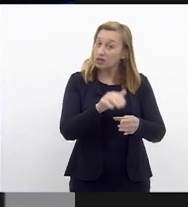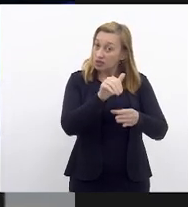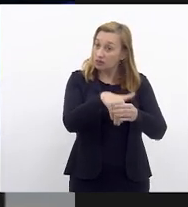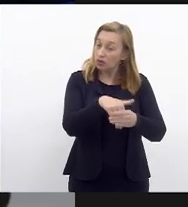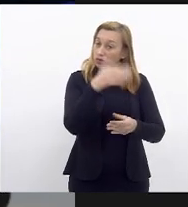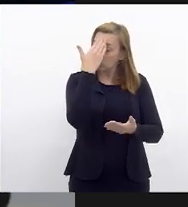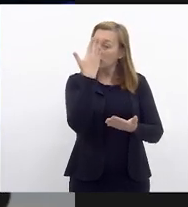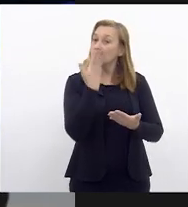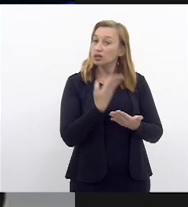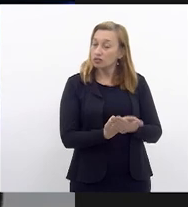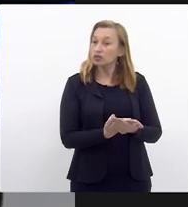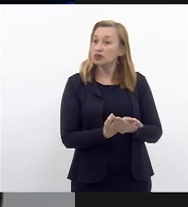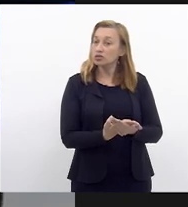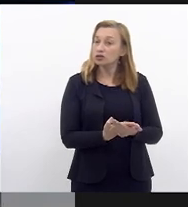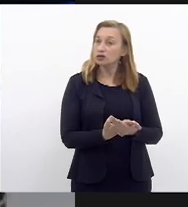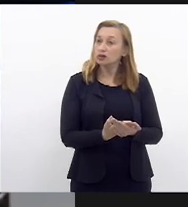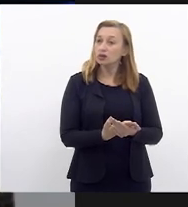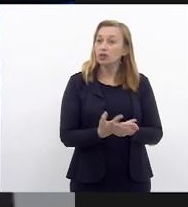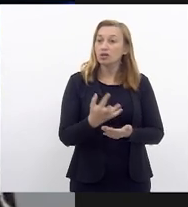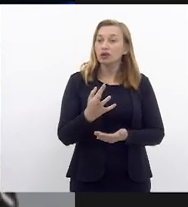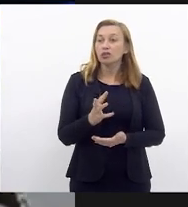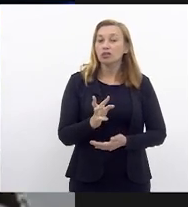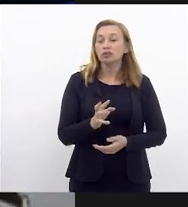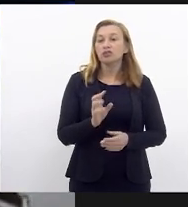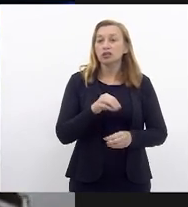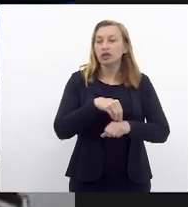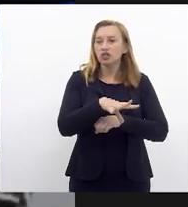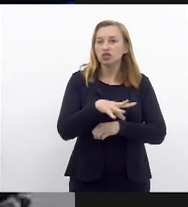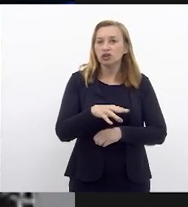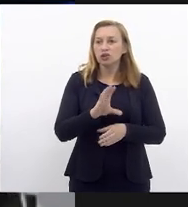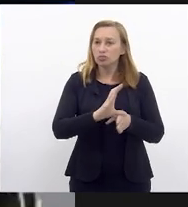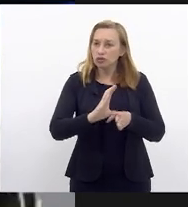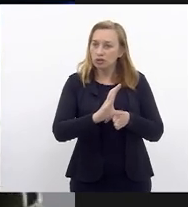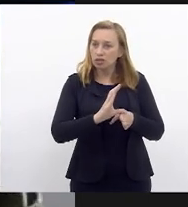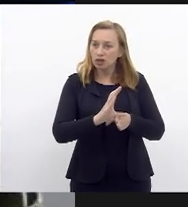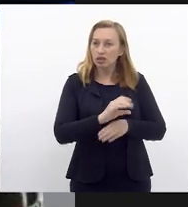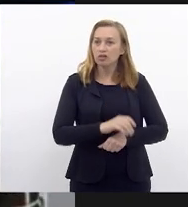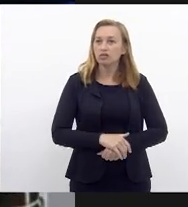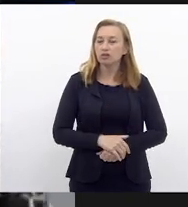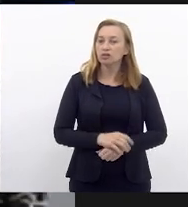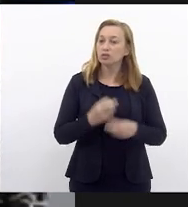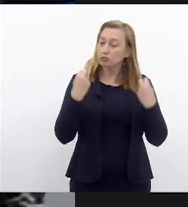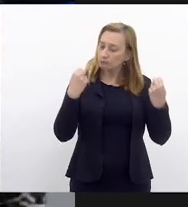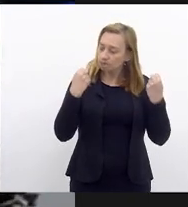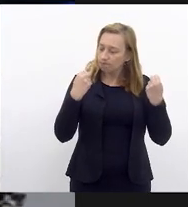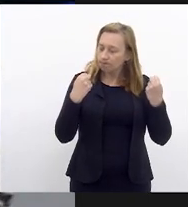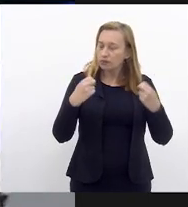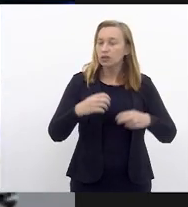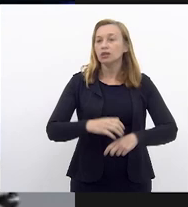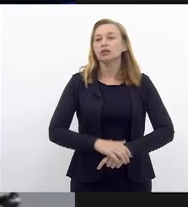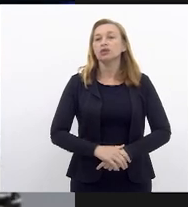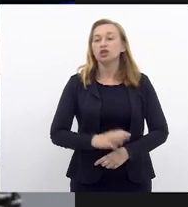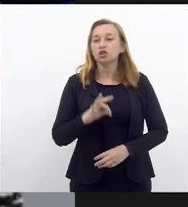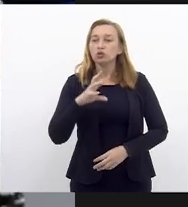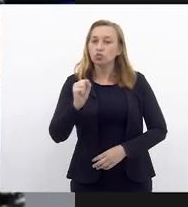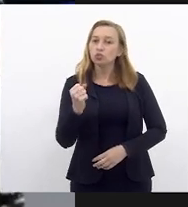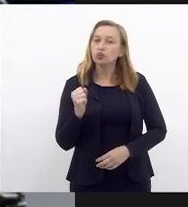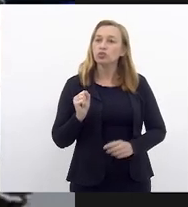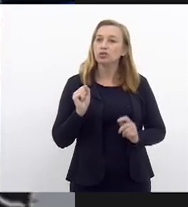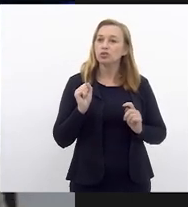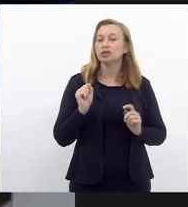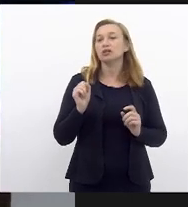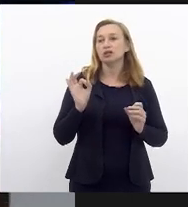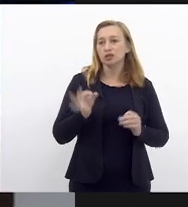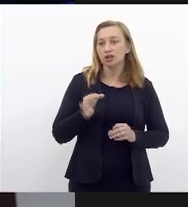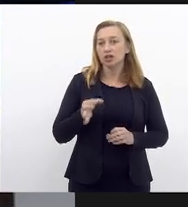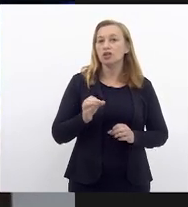de confiança na indicação do conselheiro. E torcendo realmente para que dê tudo certo e para